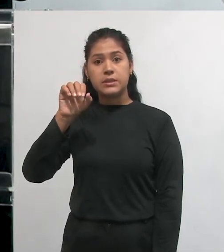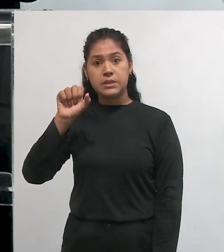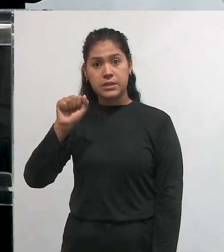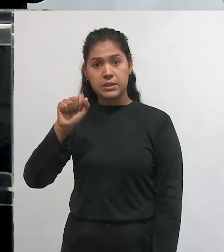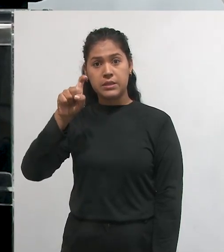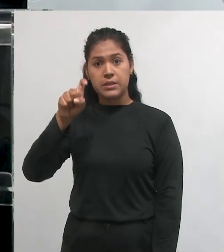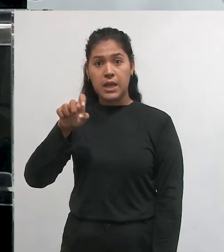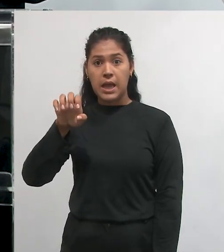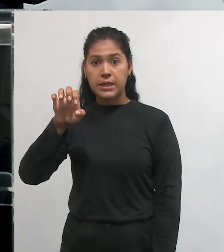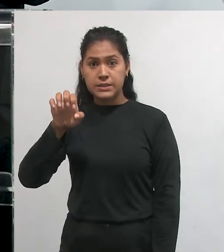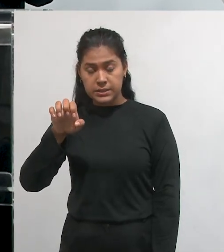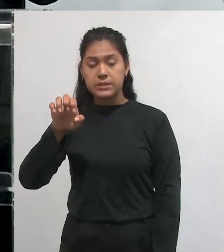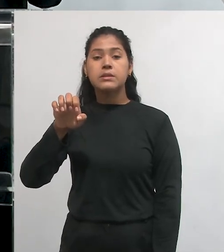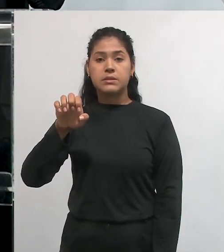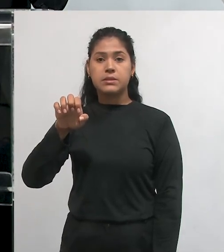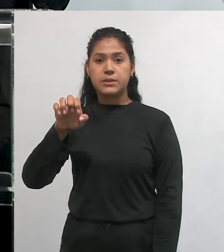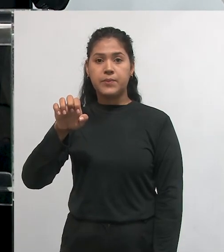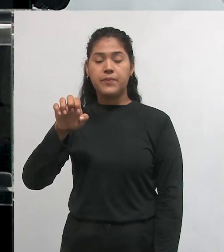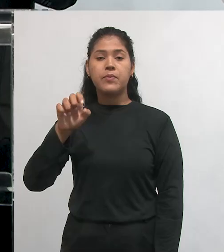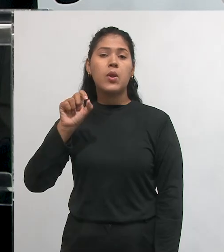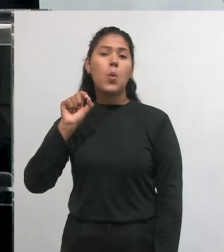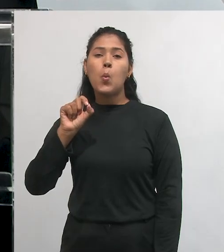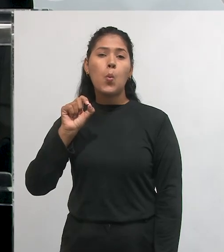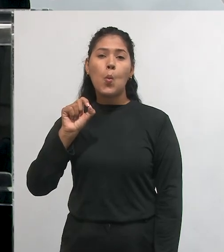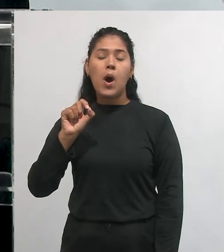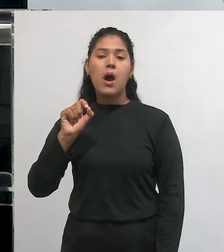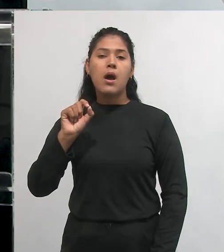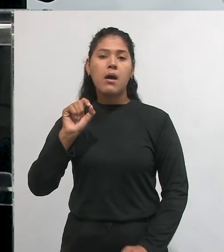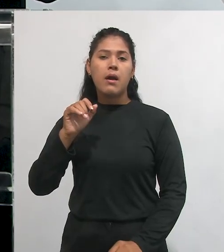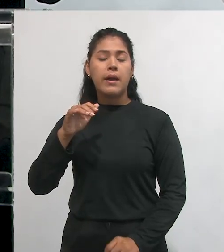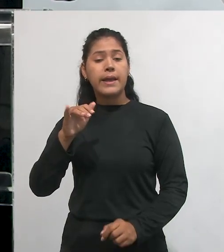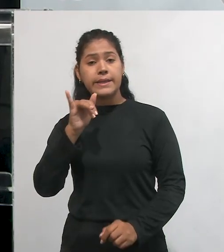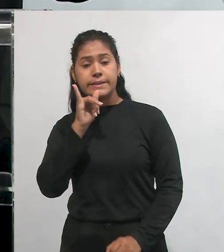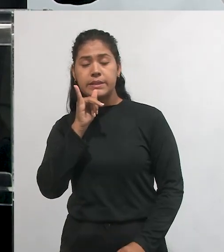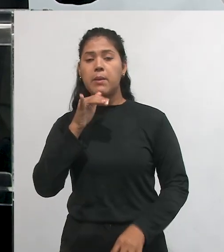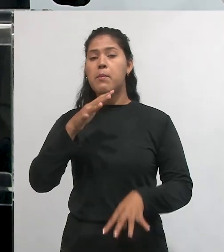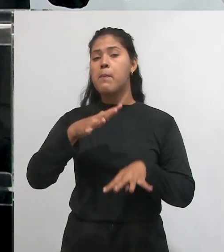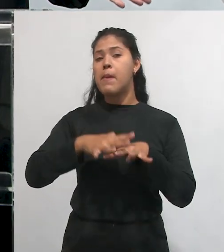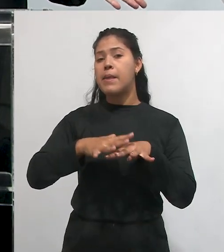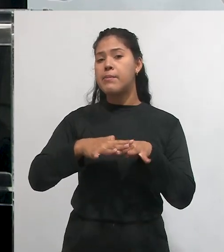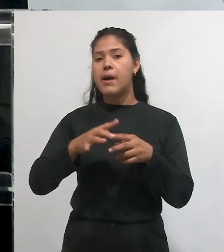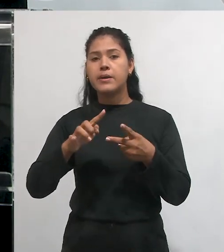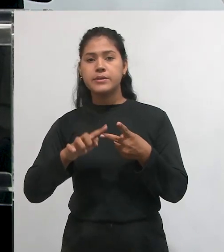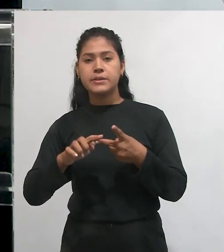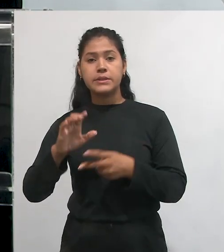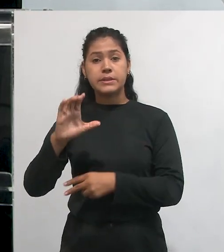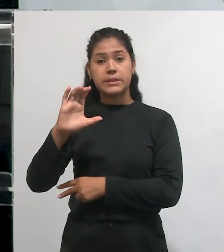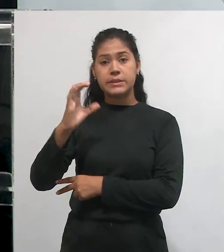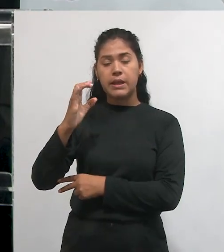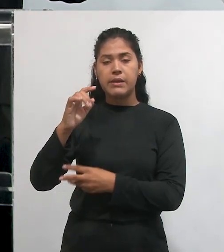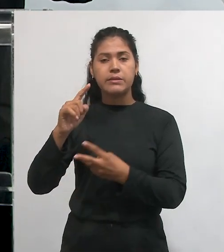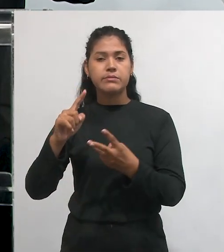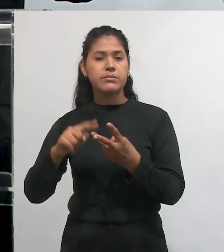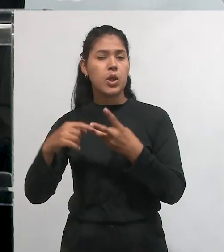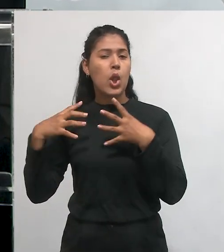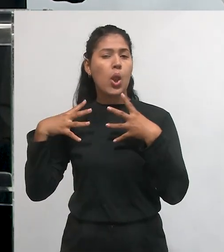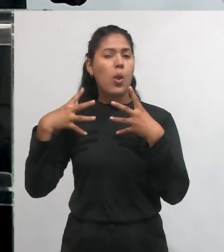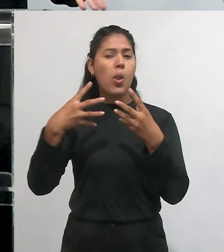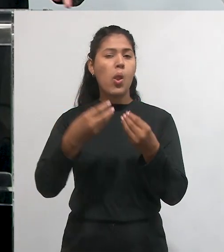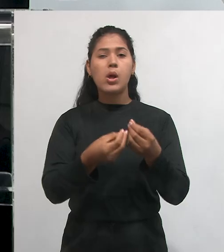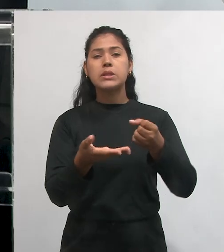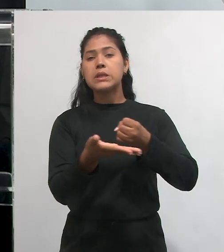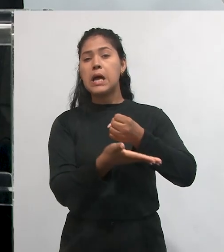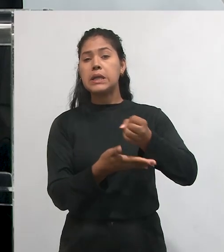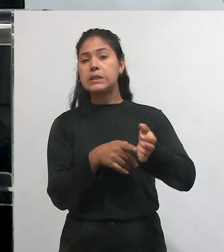faz também na matemática, assim como se faz na ciência. Veja que nós tivemos o Renascimento no